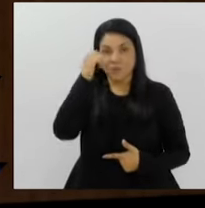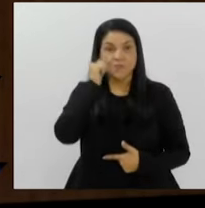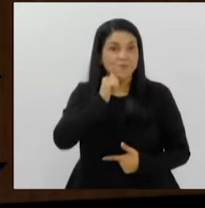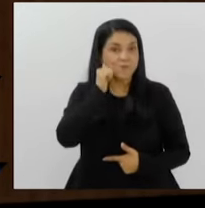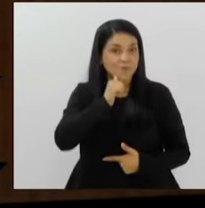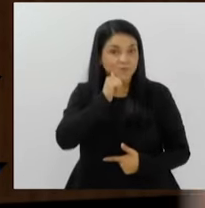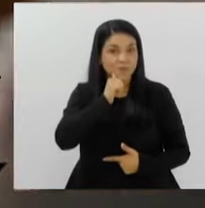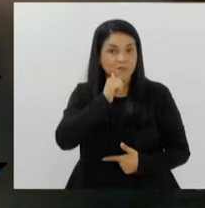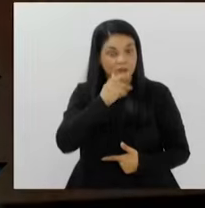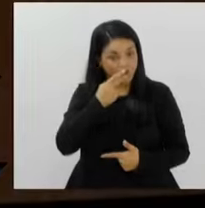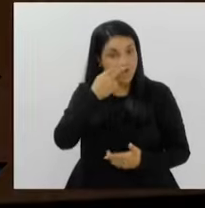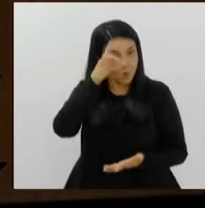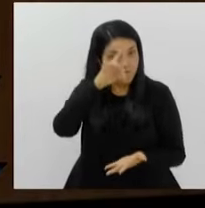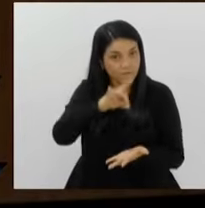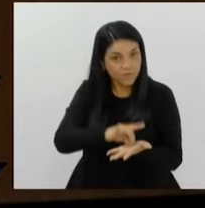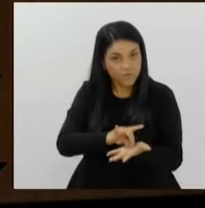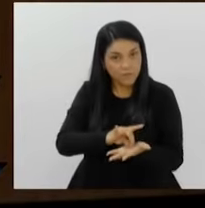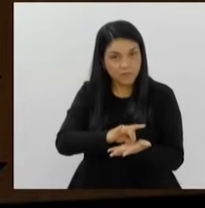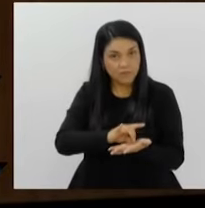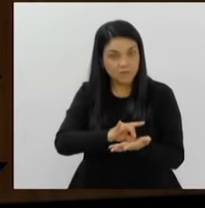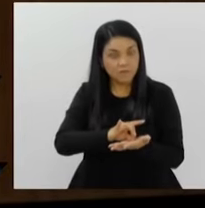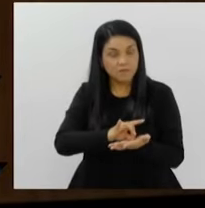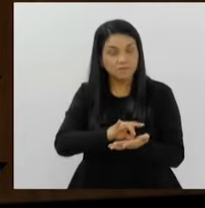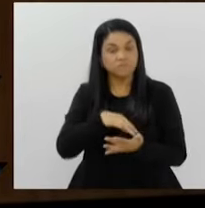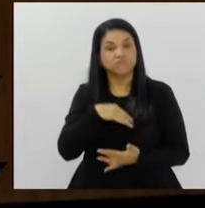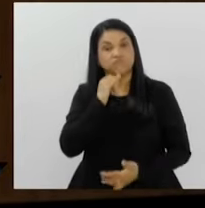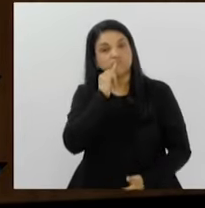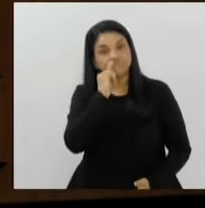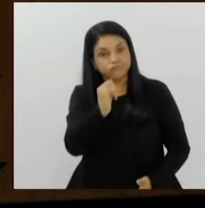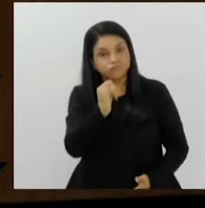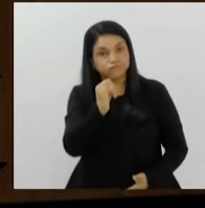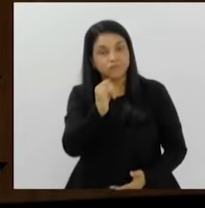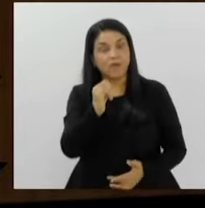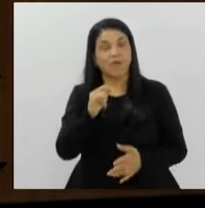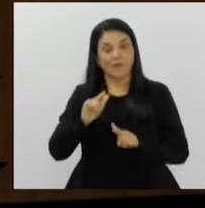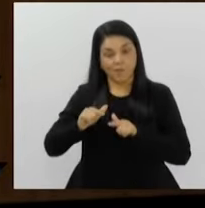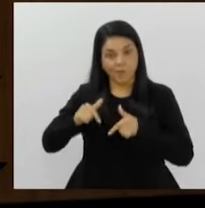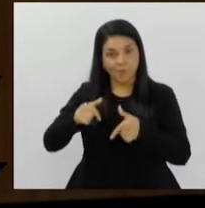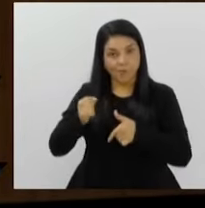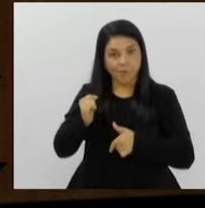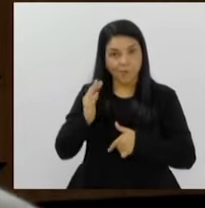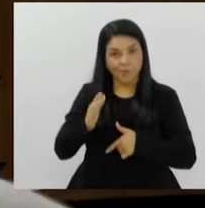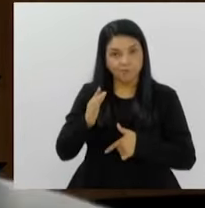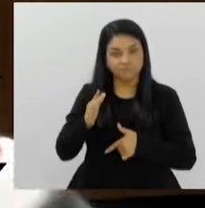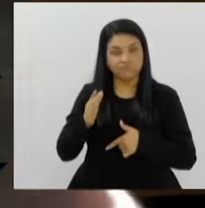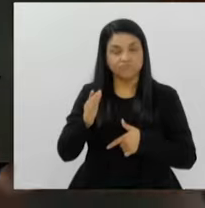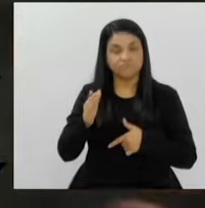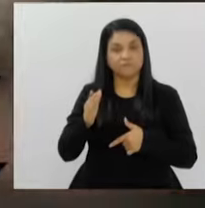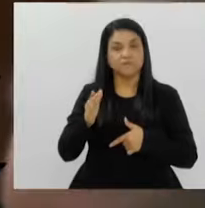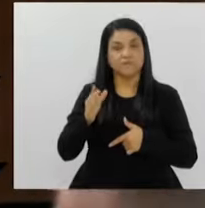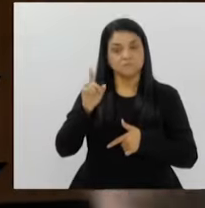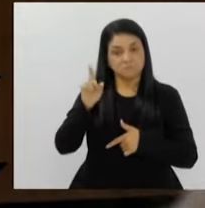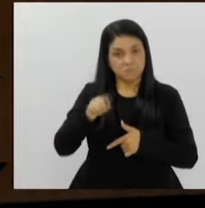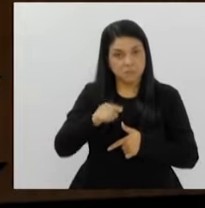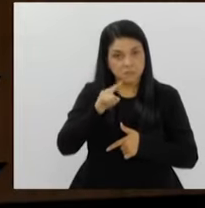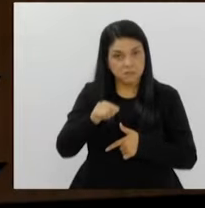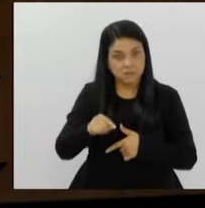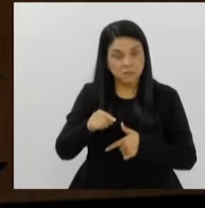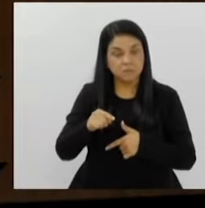falou a verdade. Ela disse, a operação será encerrada